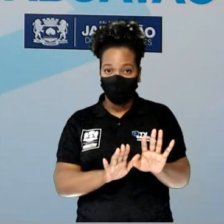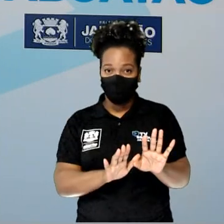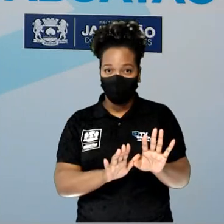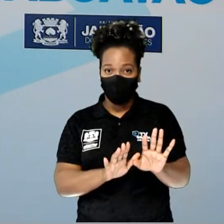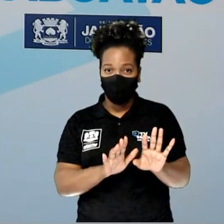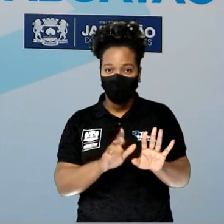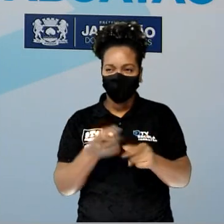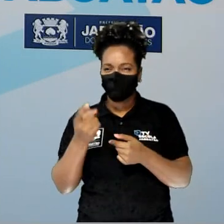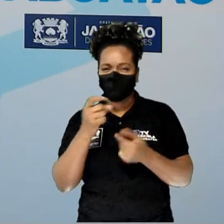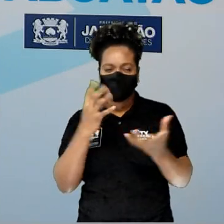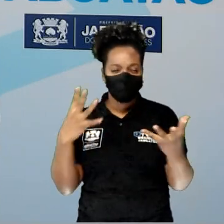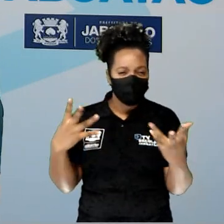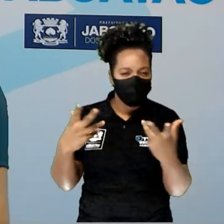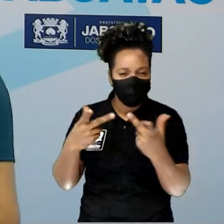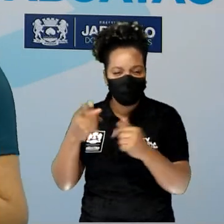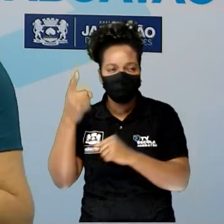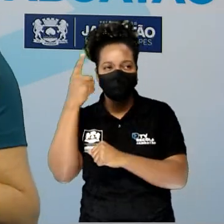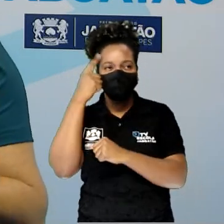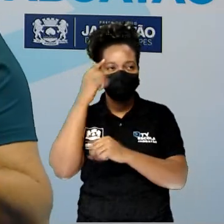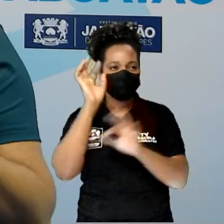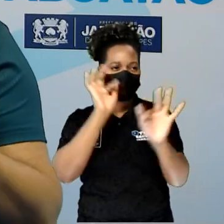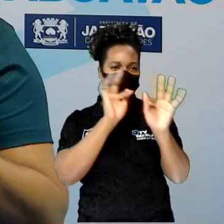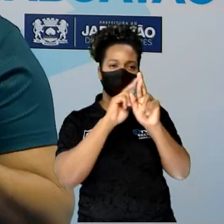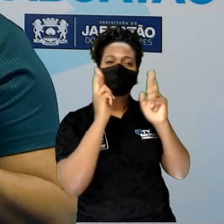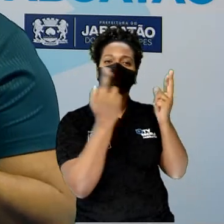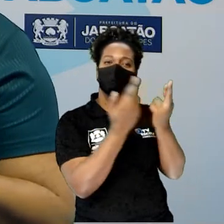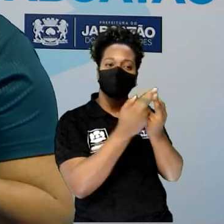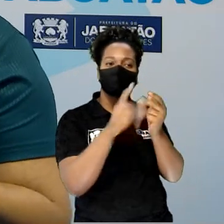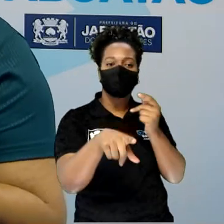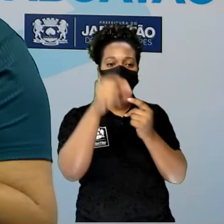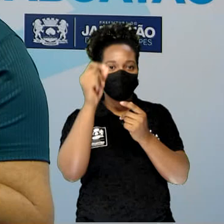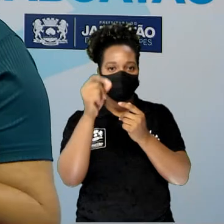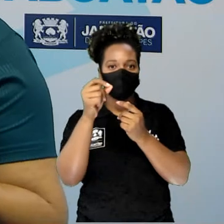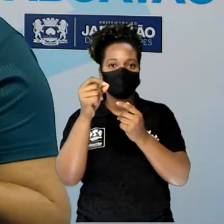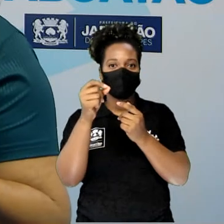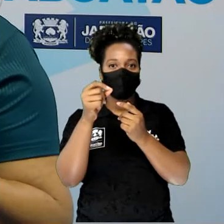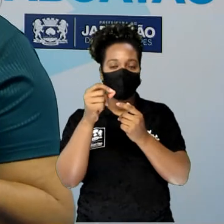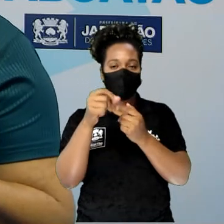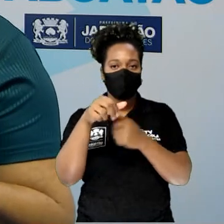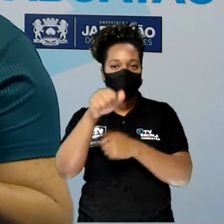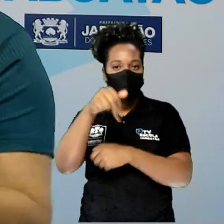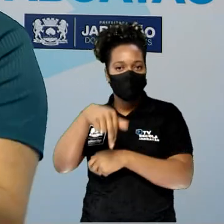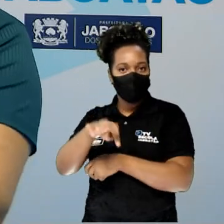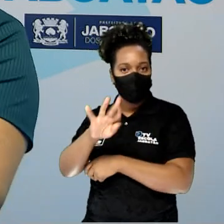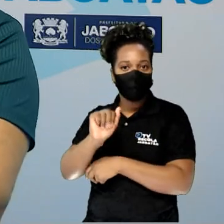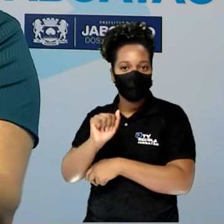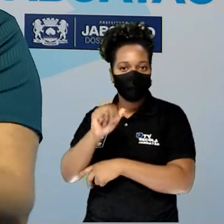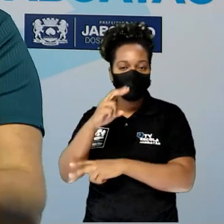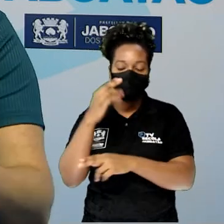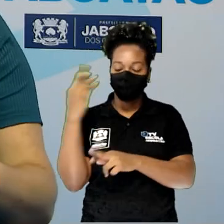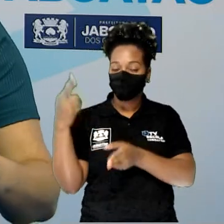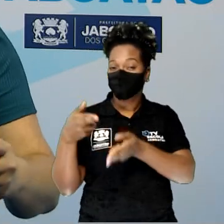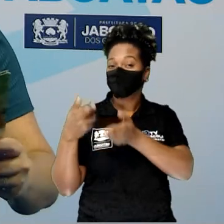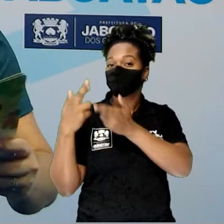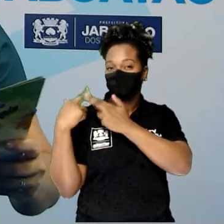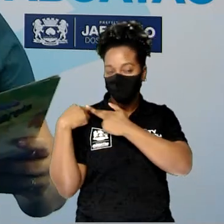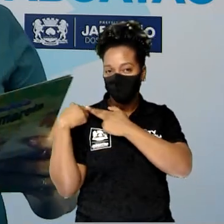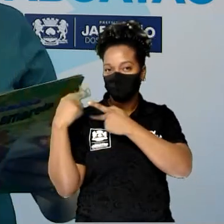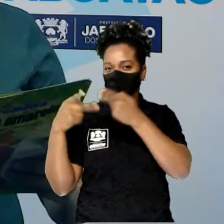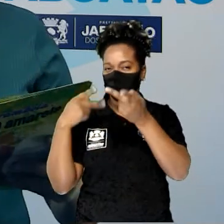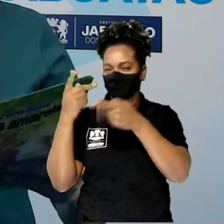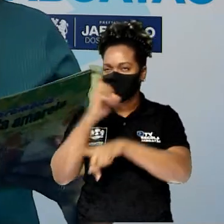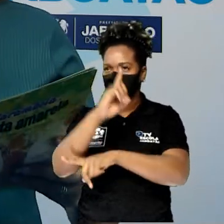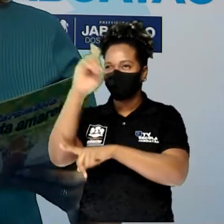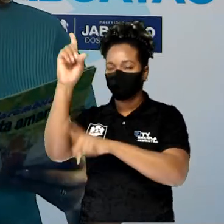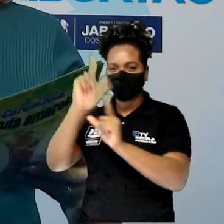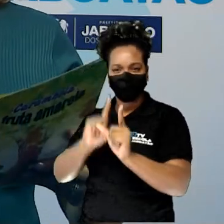Tiveram logo uma ideia e após uma reunião, escolheram a Dona Anta para representante da população. Falar com Deus ela